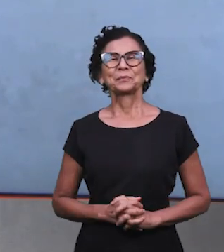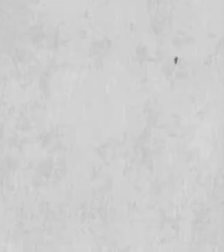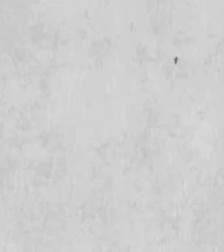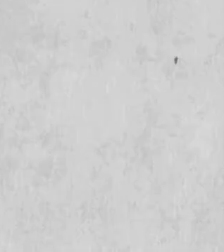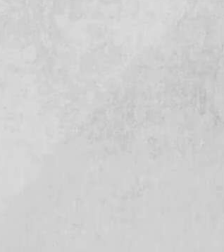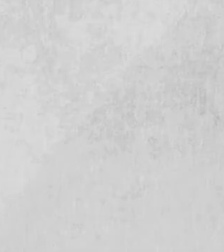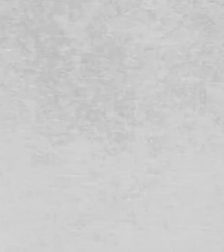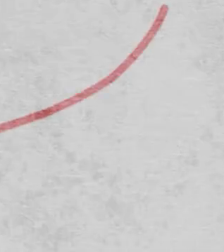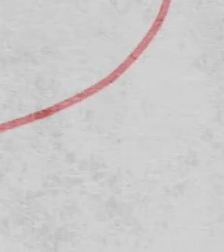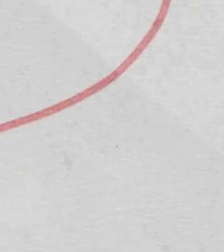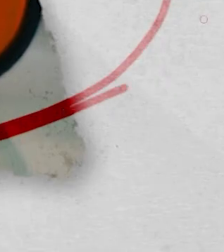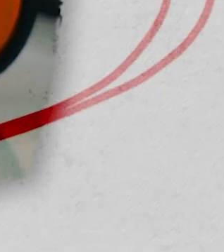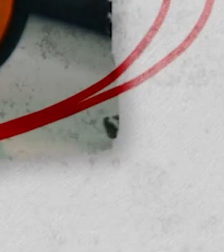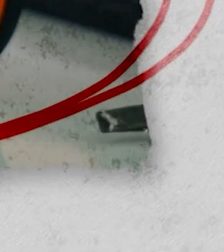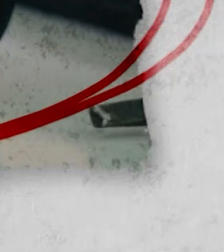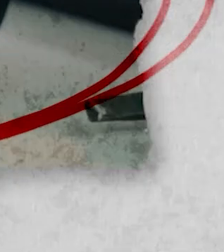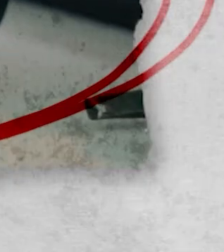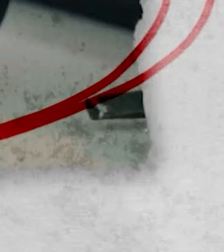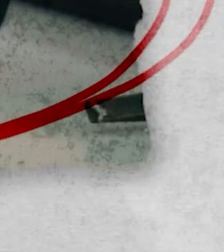episódio.